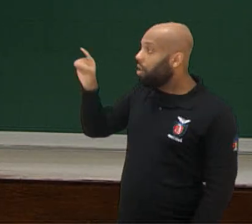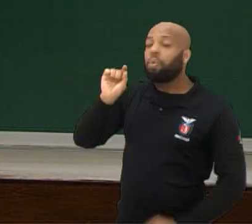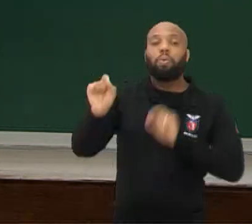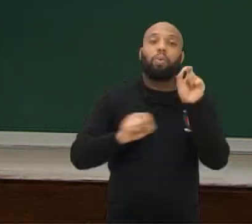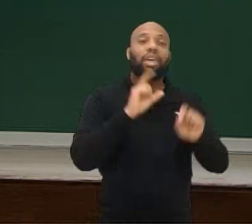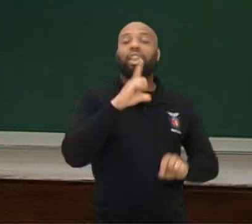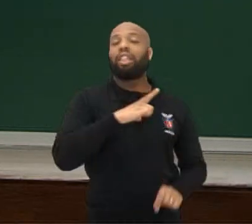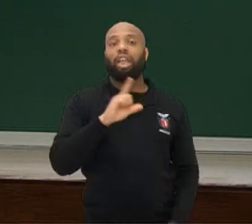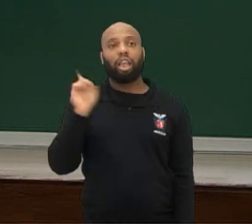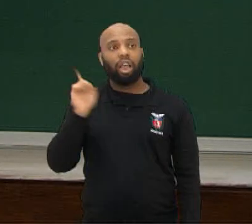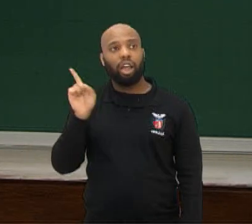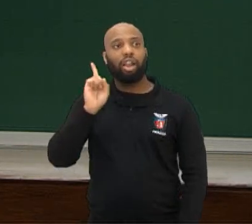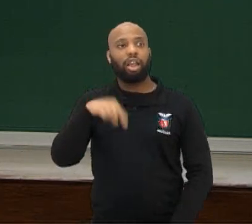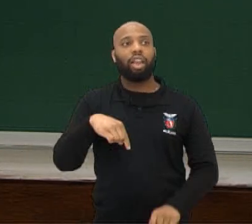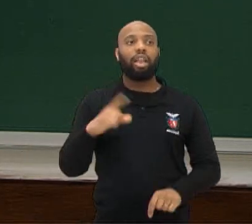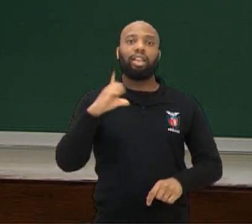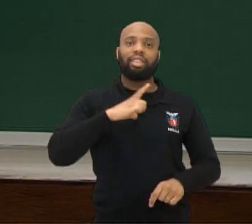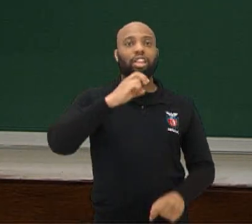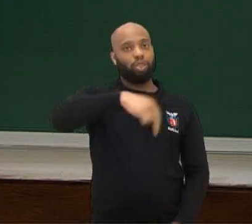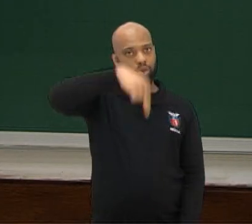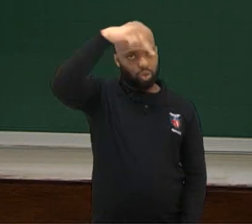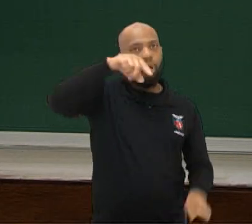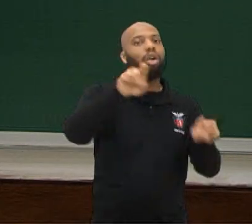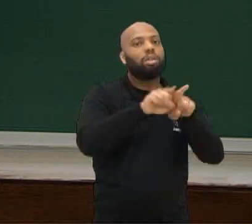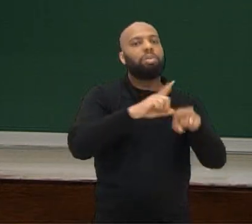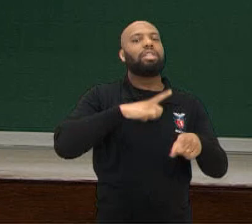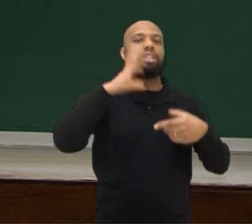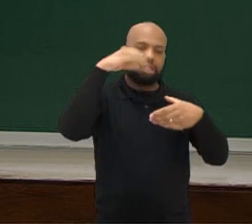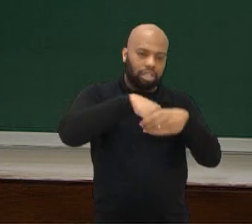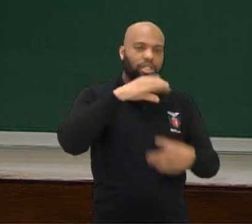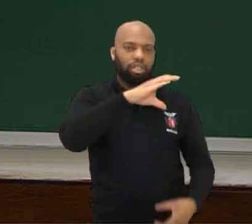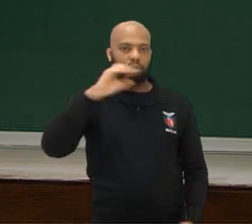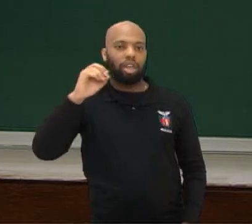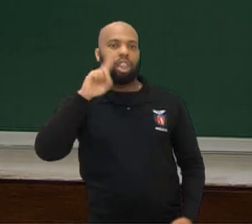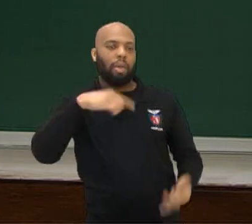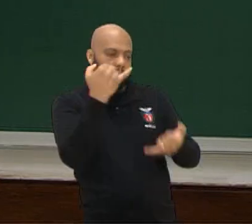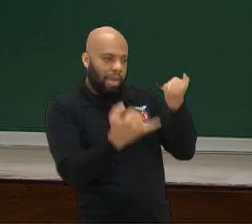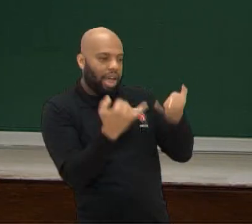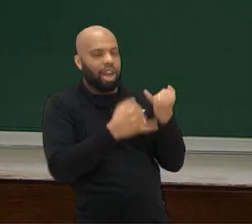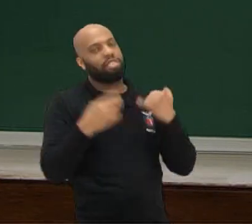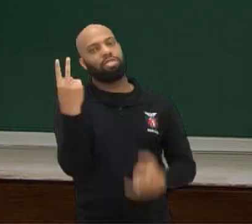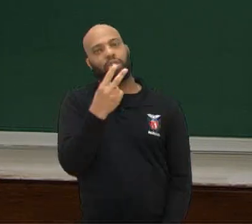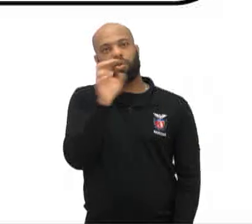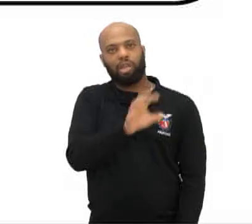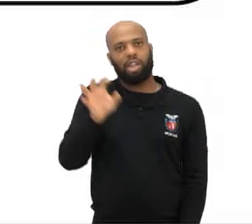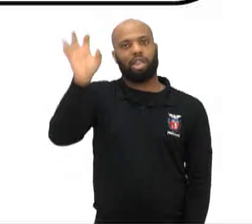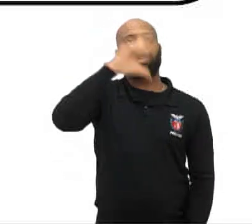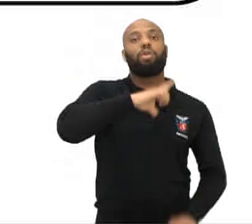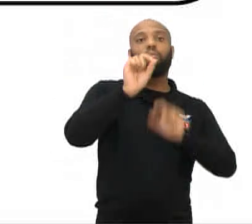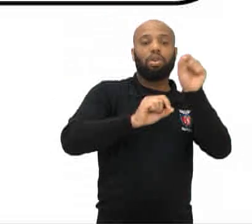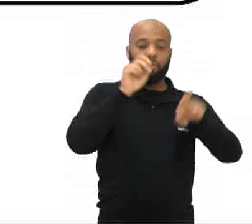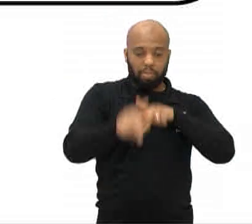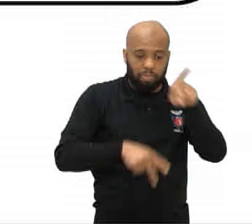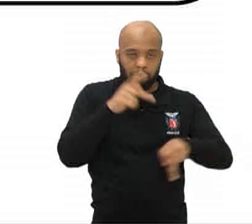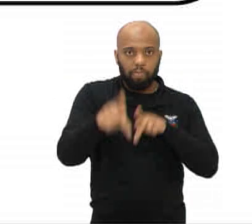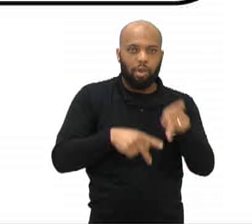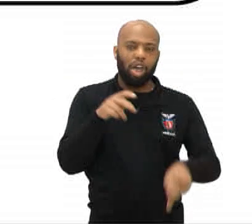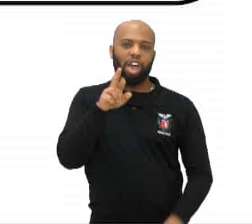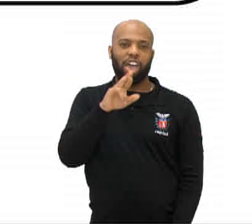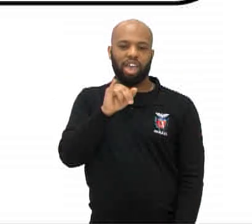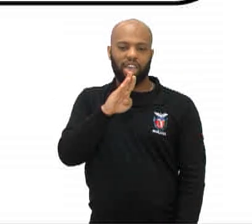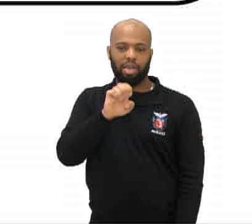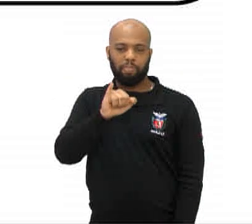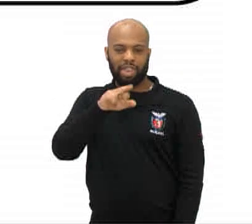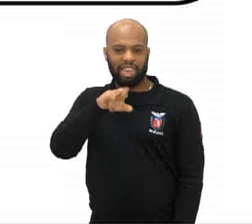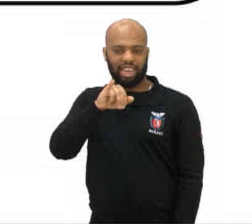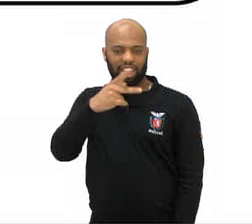vamos ter presentes também no Norte e no Centro-Oeste, então são semelhanças das duas regiões, os povos ribeirinhos, né,